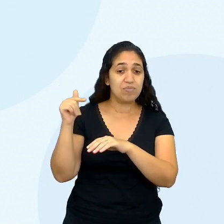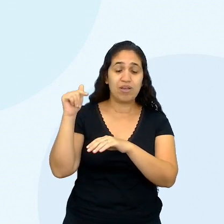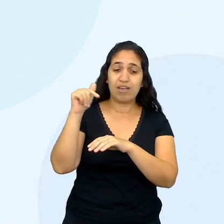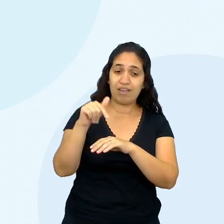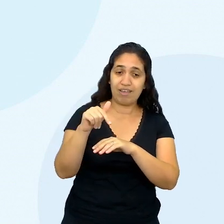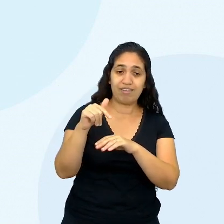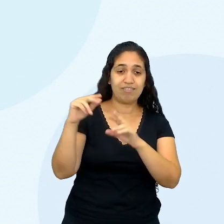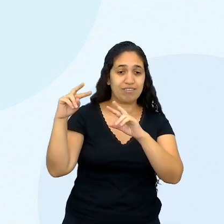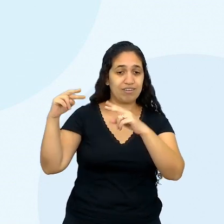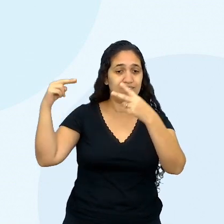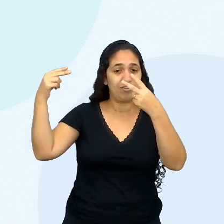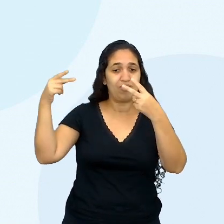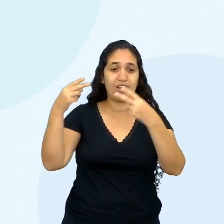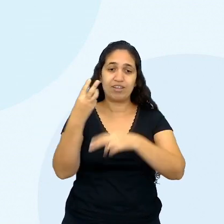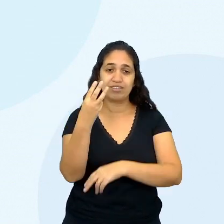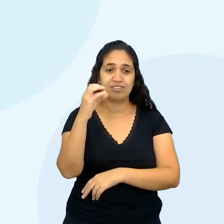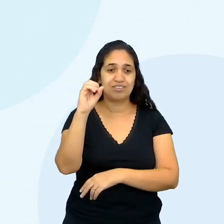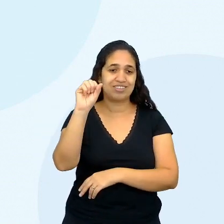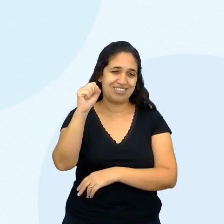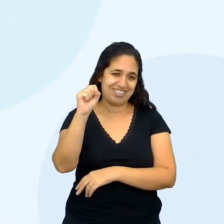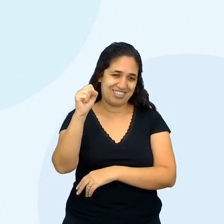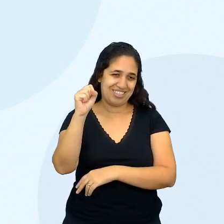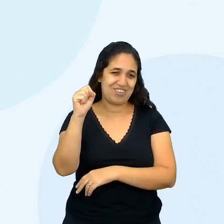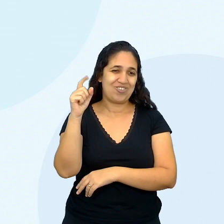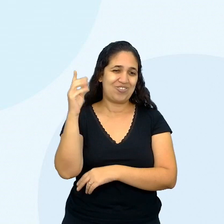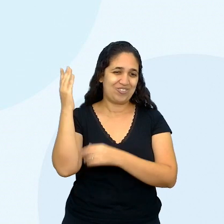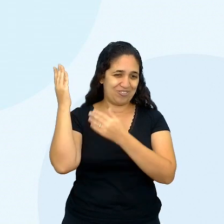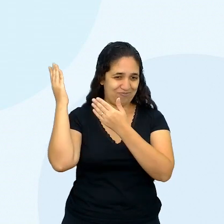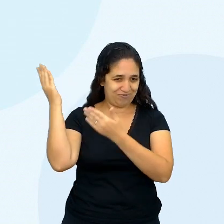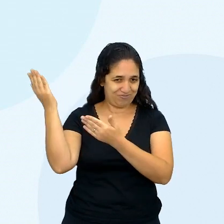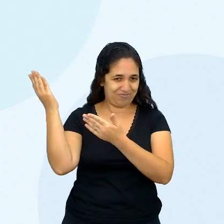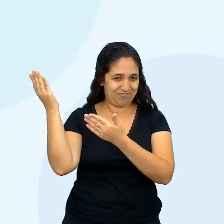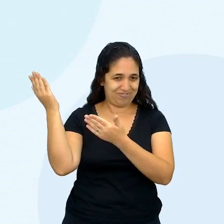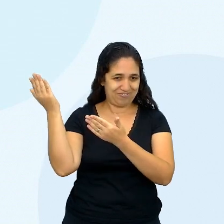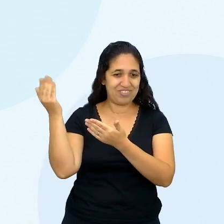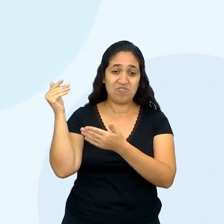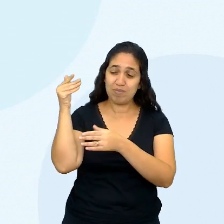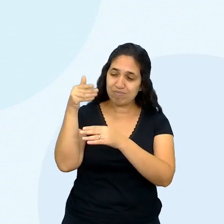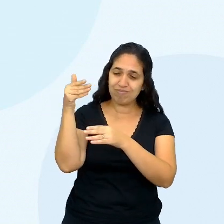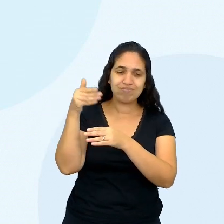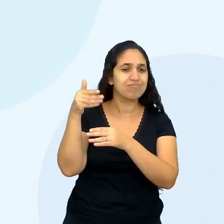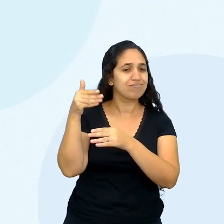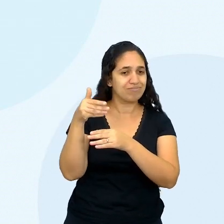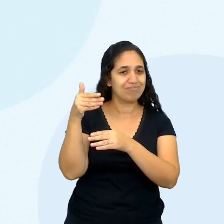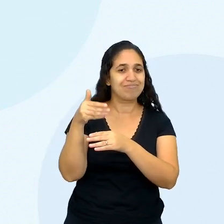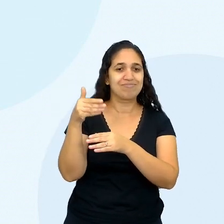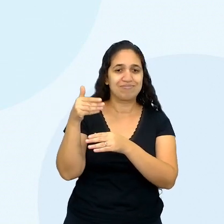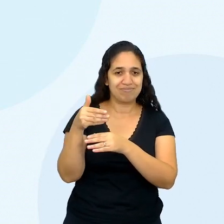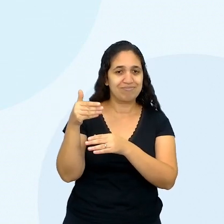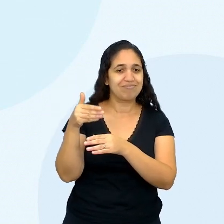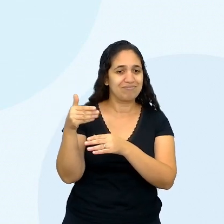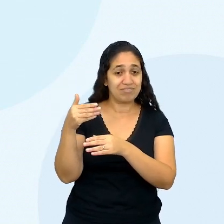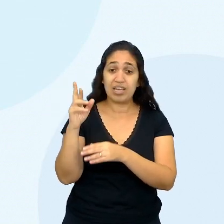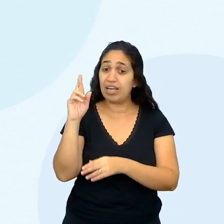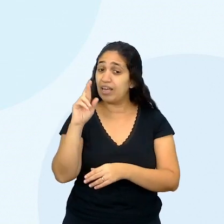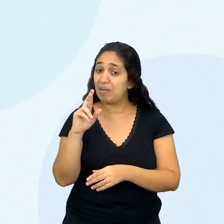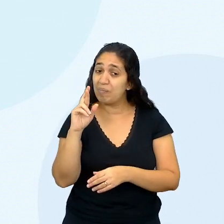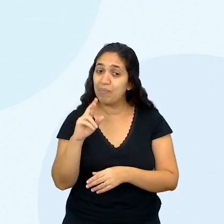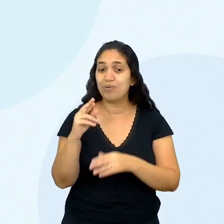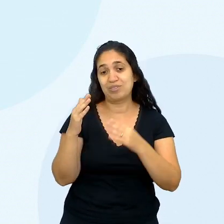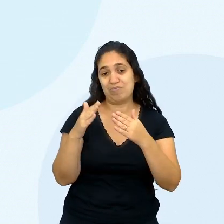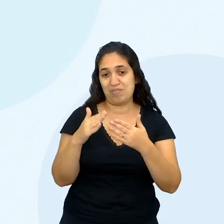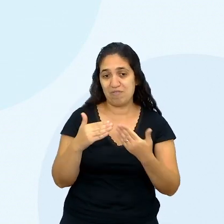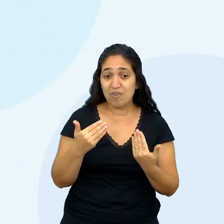deixar 30 segundinhos aí na tela, e enquanto vocês vão acessando... E respondam, por favor,